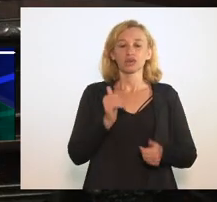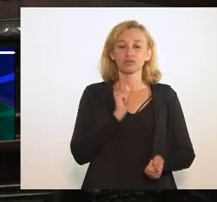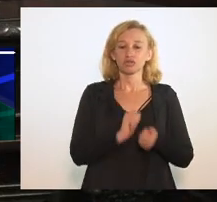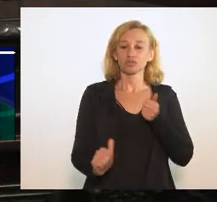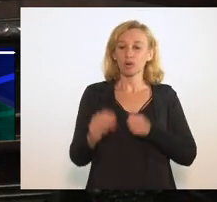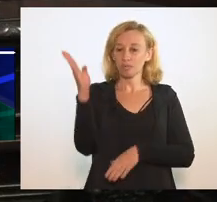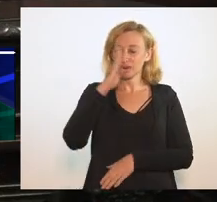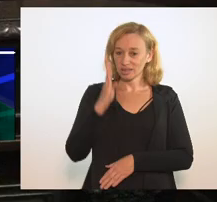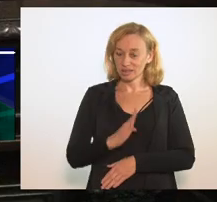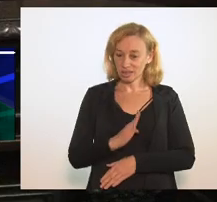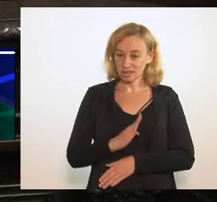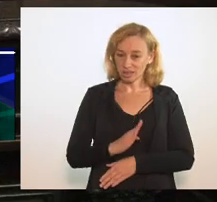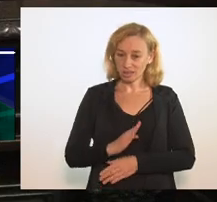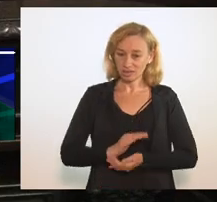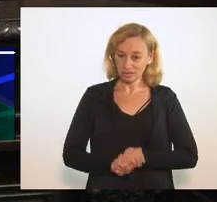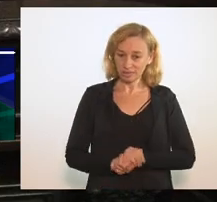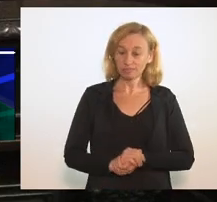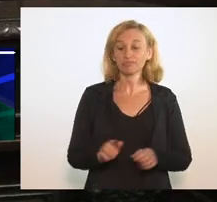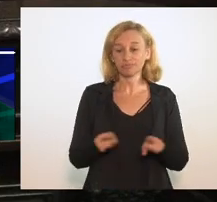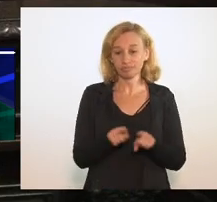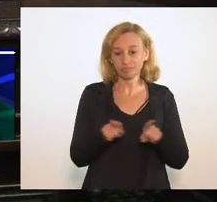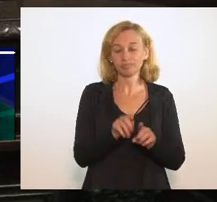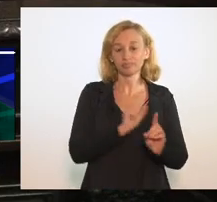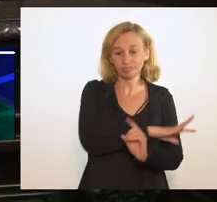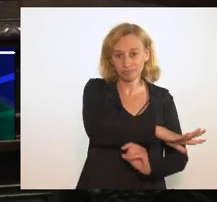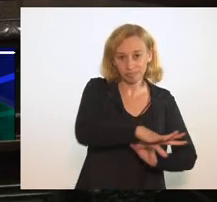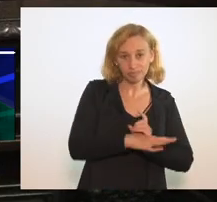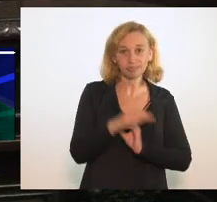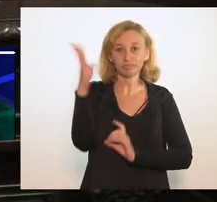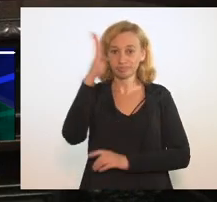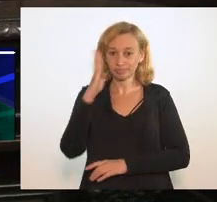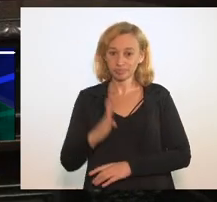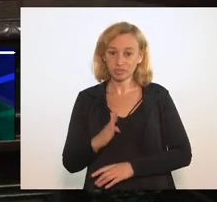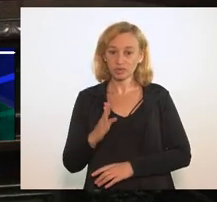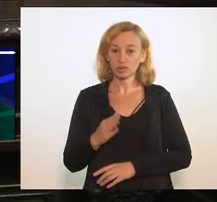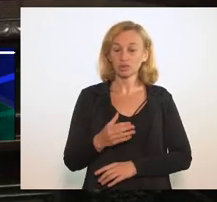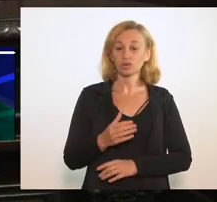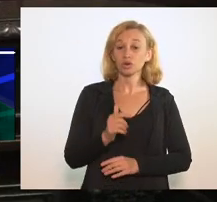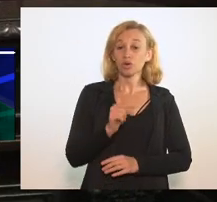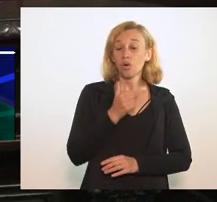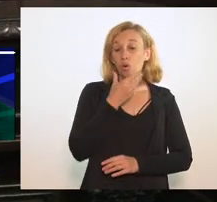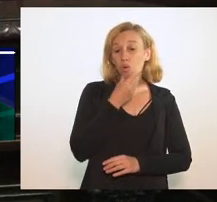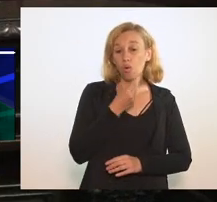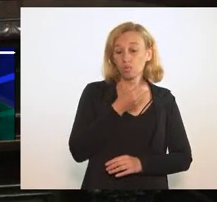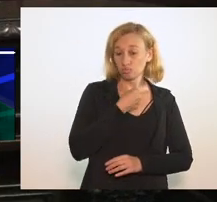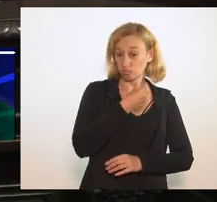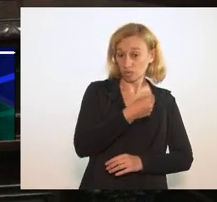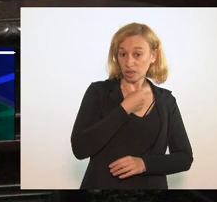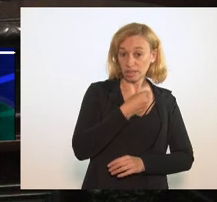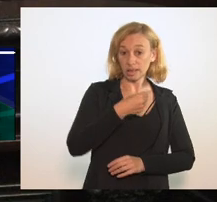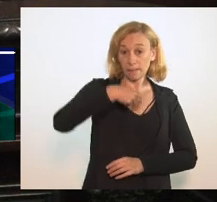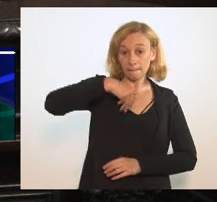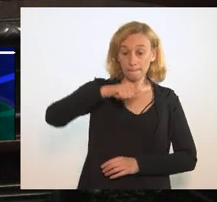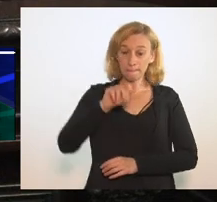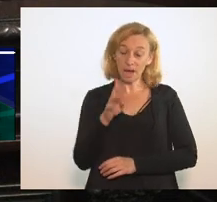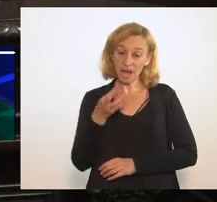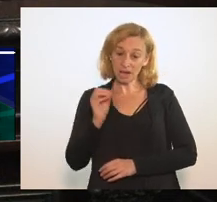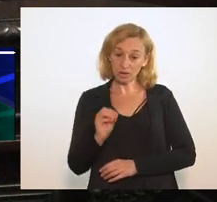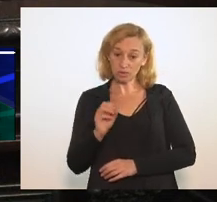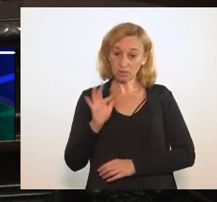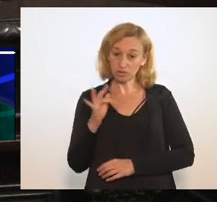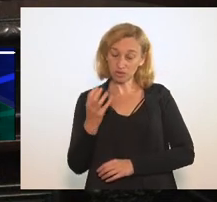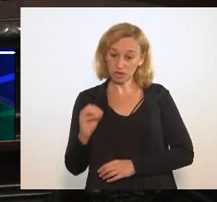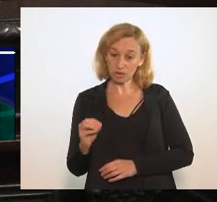pelas disputas ao redor dos caminhos da sociedade brasileira. O jornalista Mário Filho foi um jornalista não só comprometido